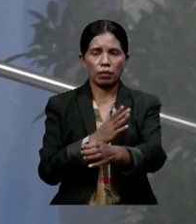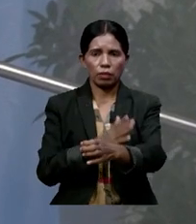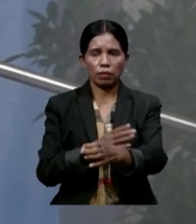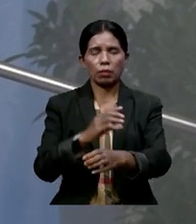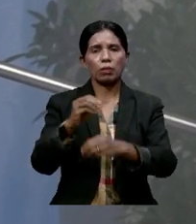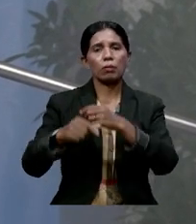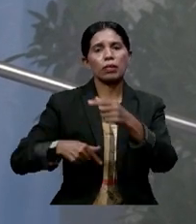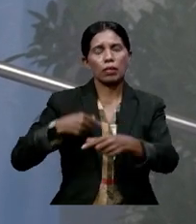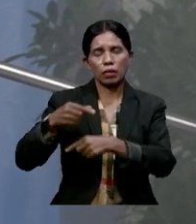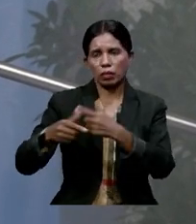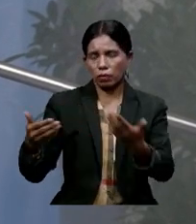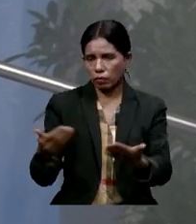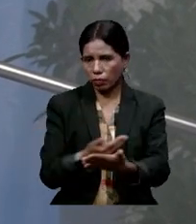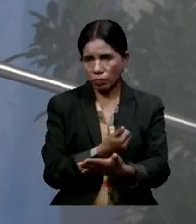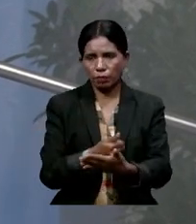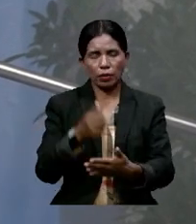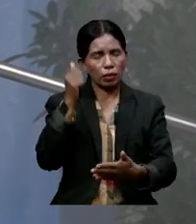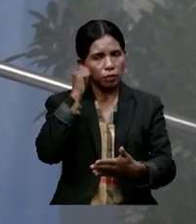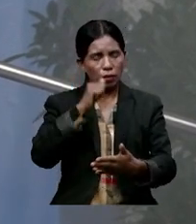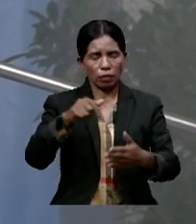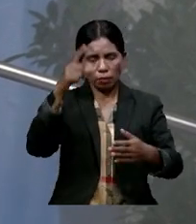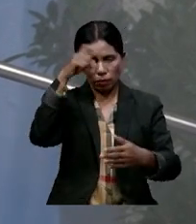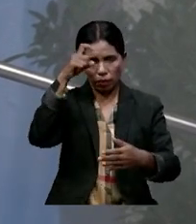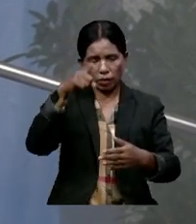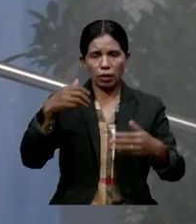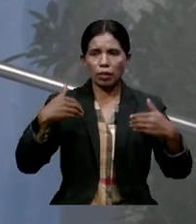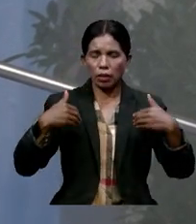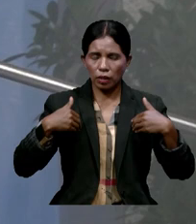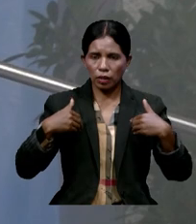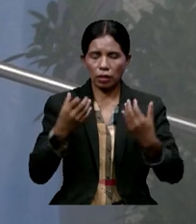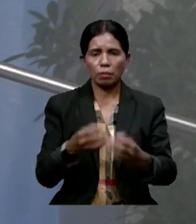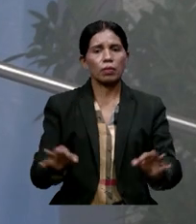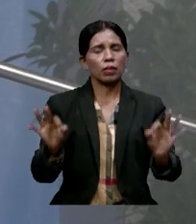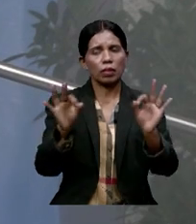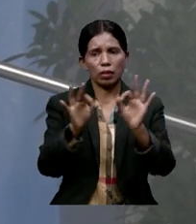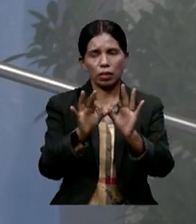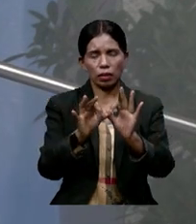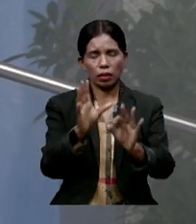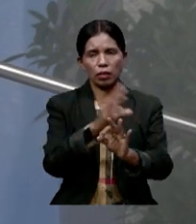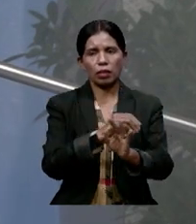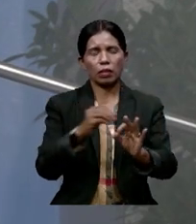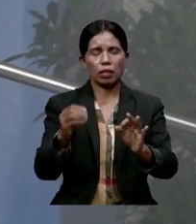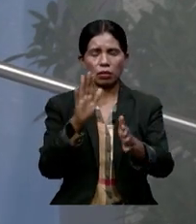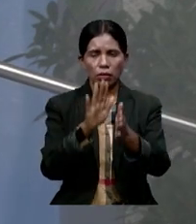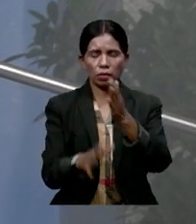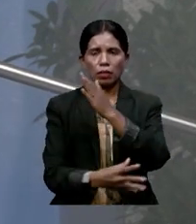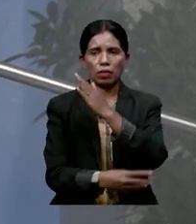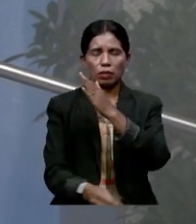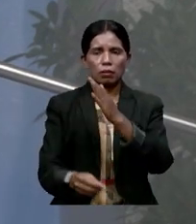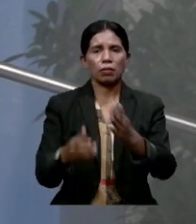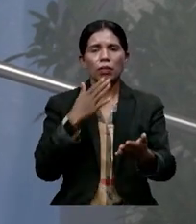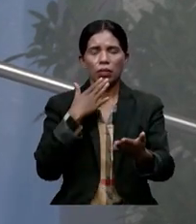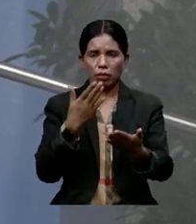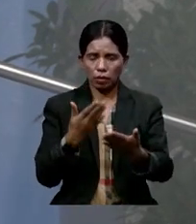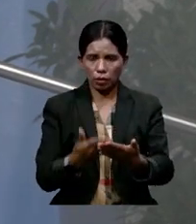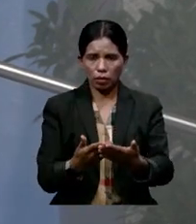geração. Mulheres educadas têm mais hipóteses de encontrar empregos de qualidade,